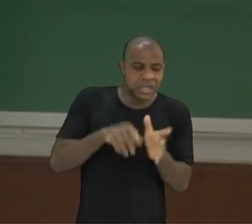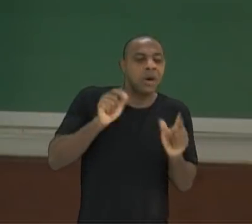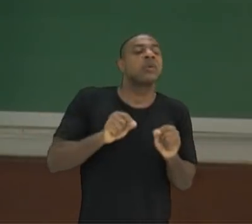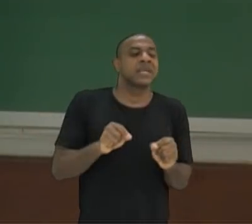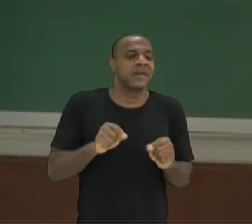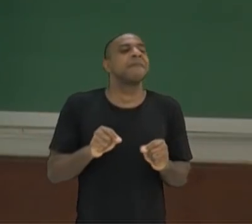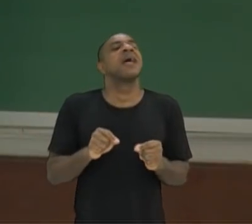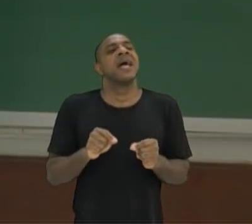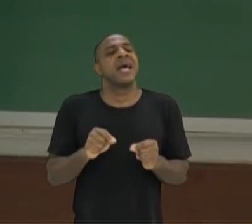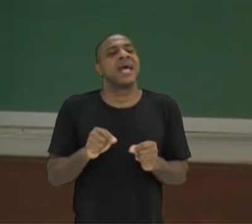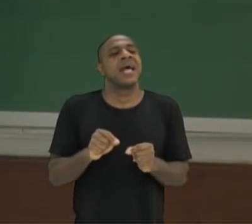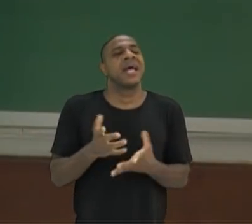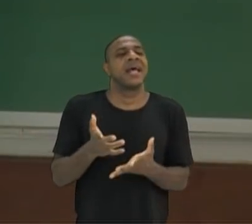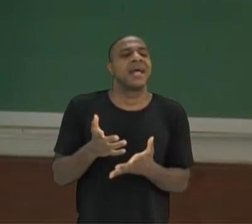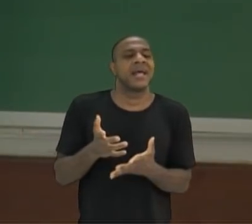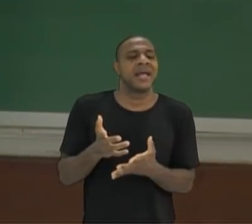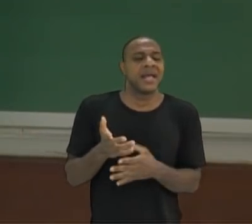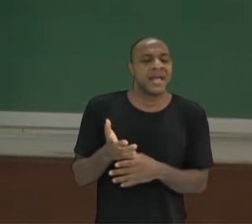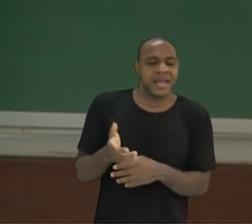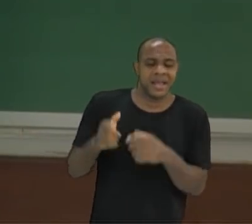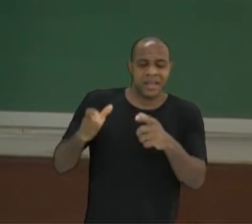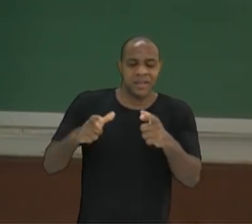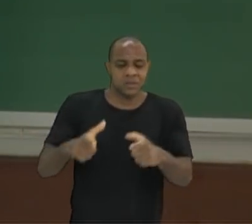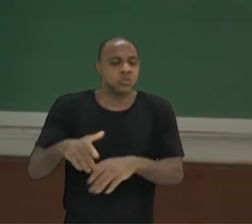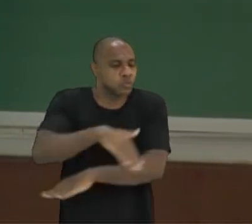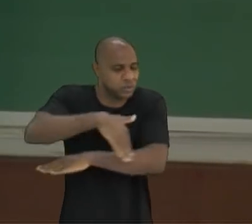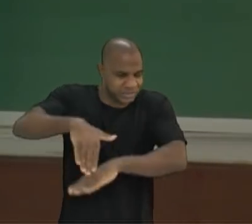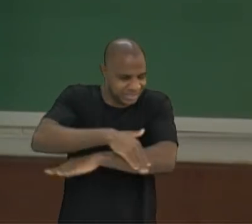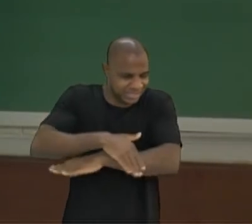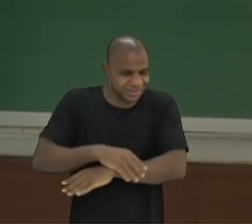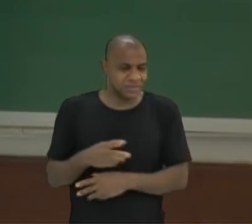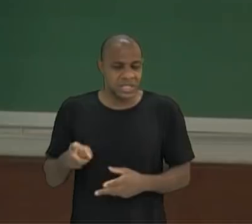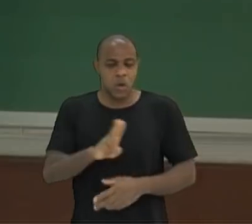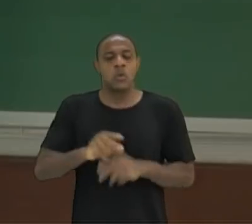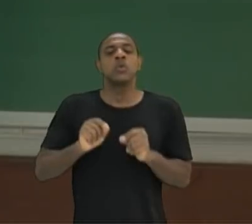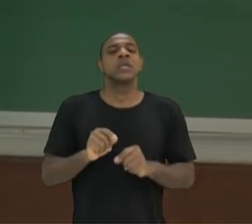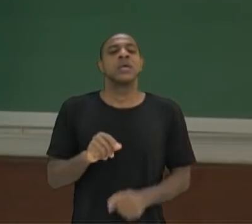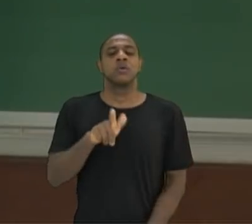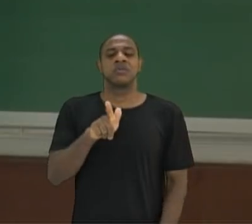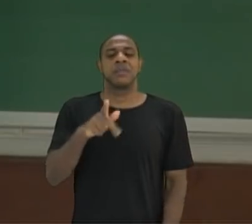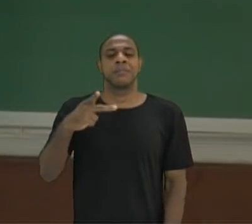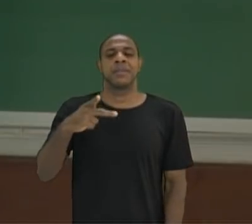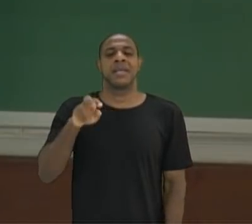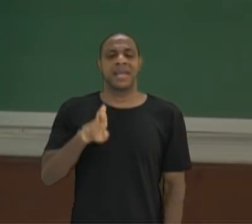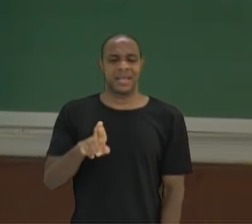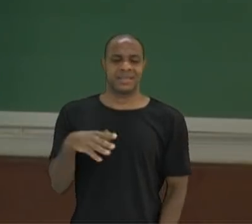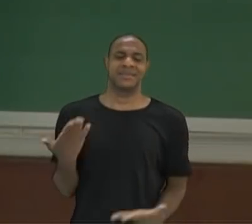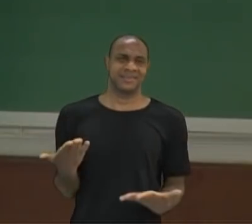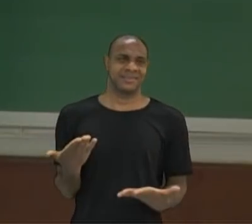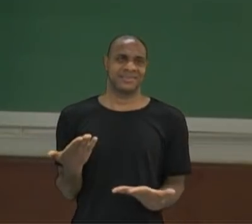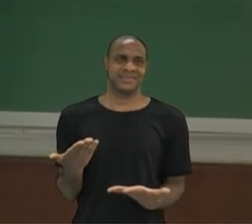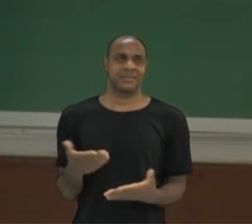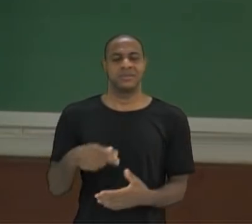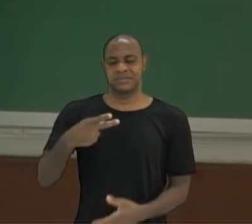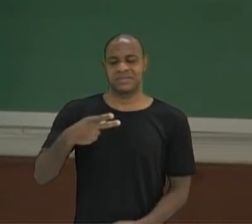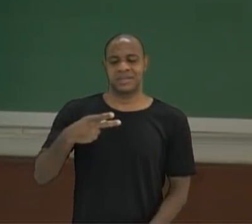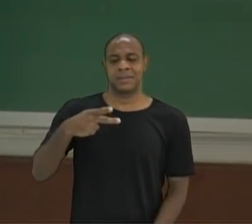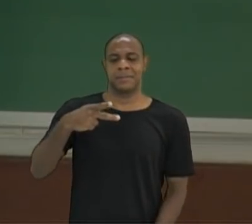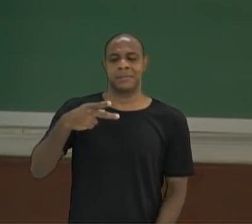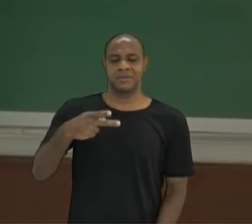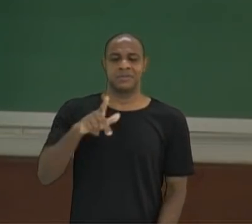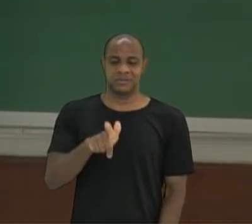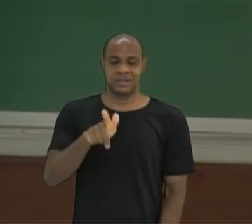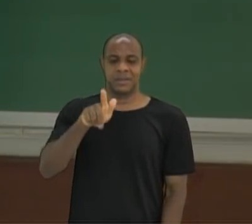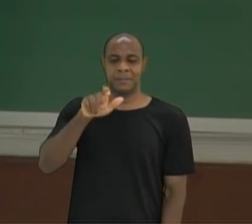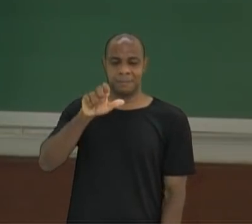quer. Então, se você toma essa atitude, é porque você utiliza daquilo que é produto do sensoriamento